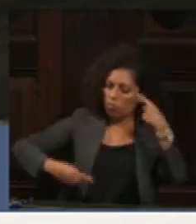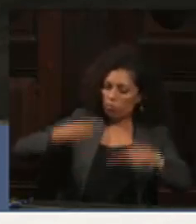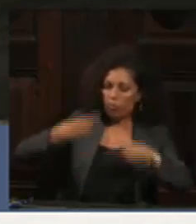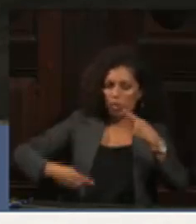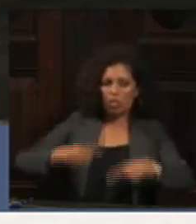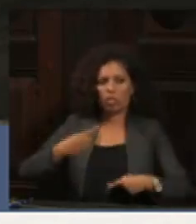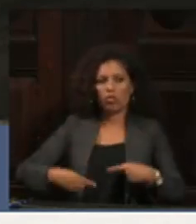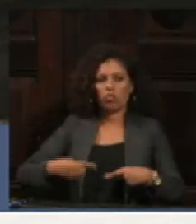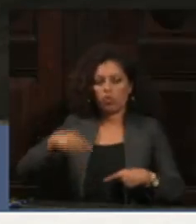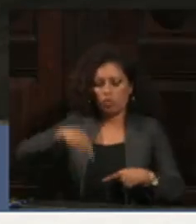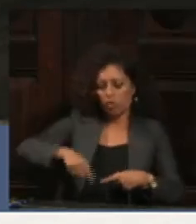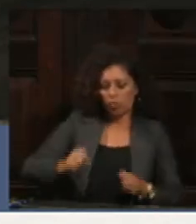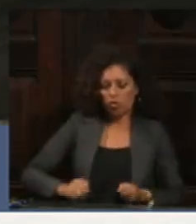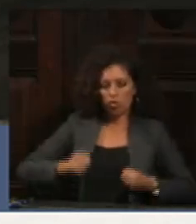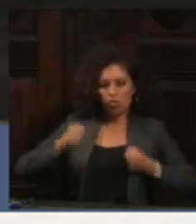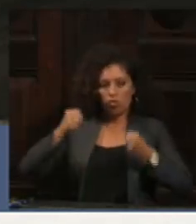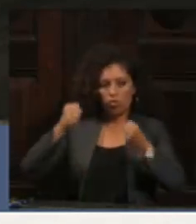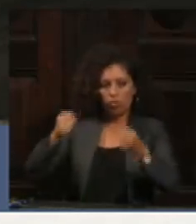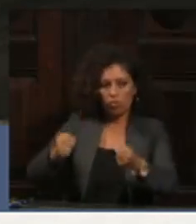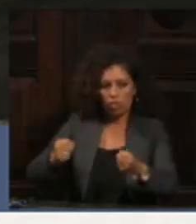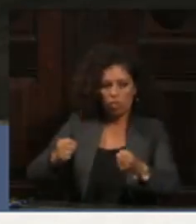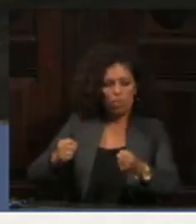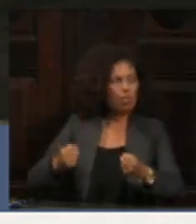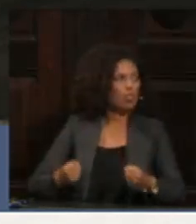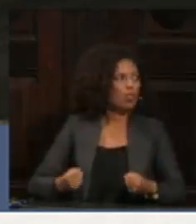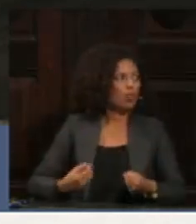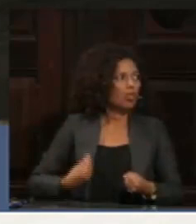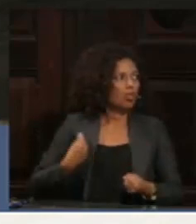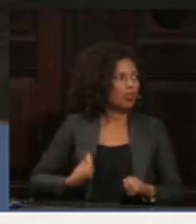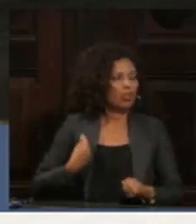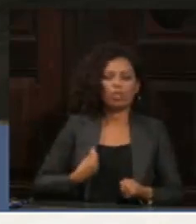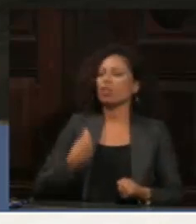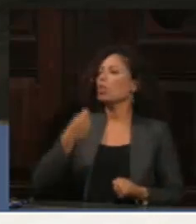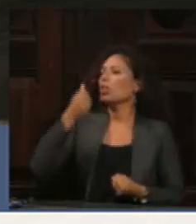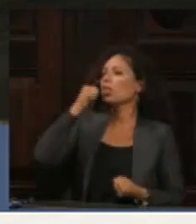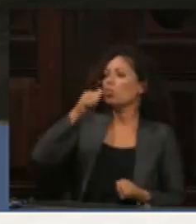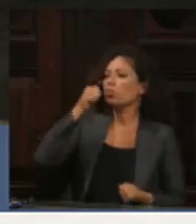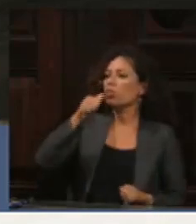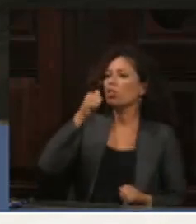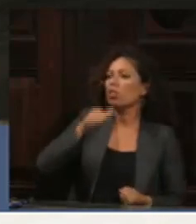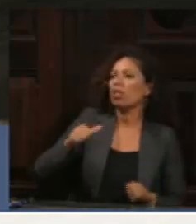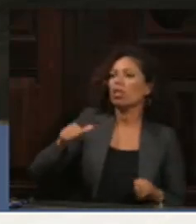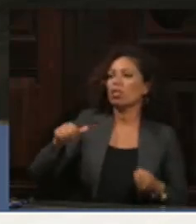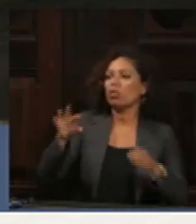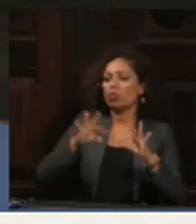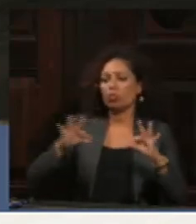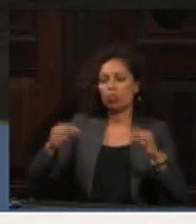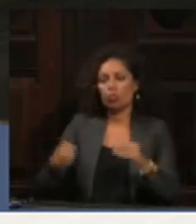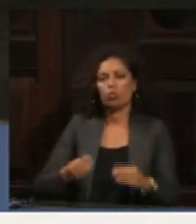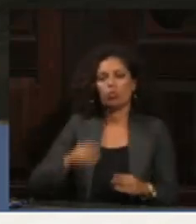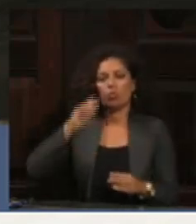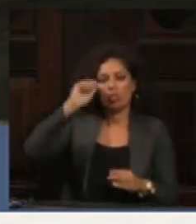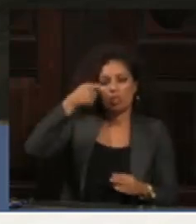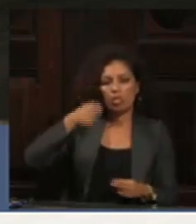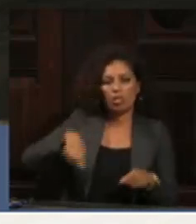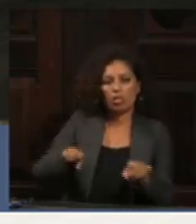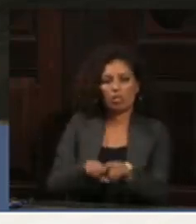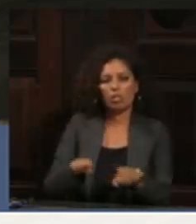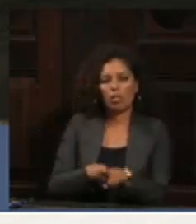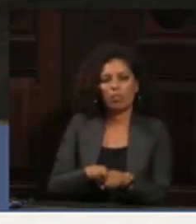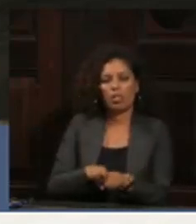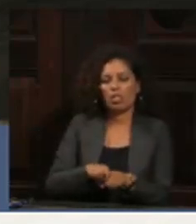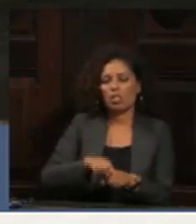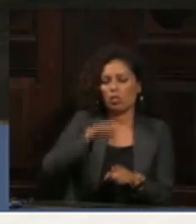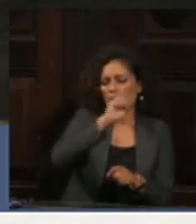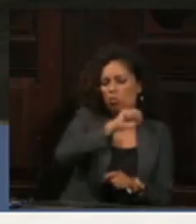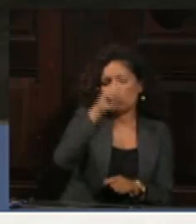tocar dentro dessa casa, pela vida das mulheres, pela vida da juventude negra que está sendo morta,